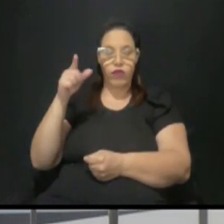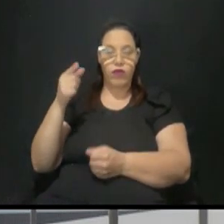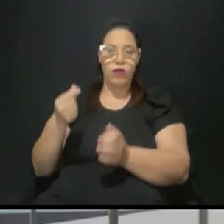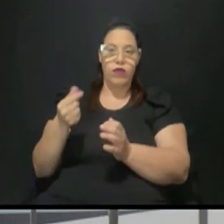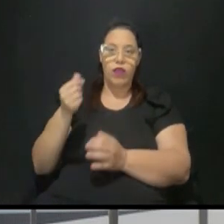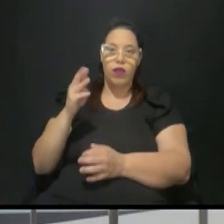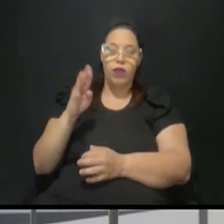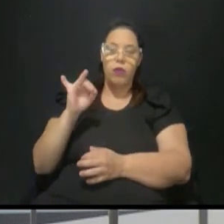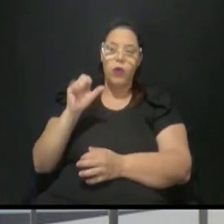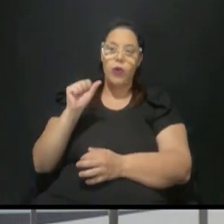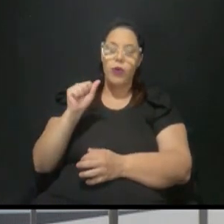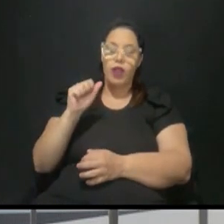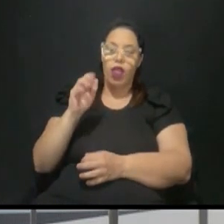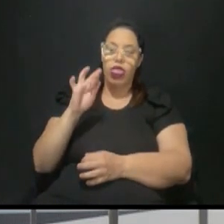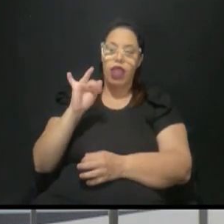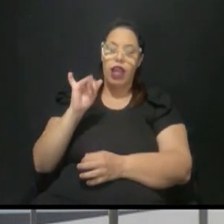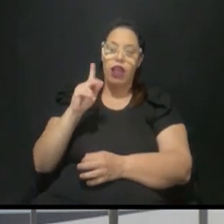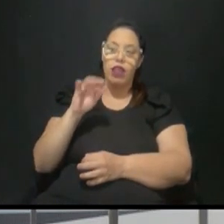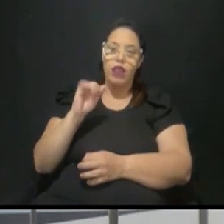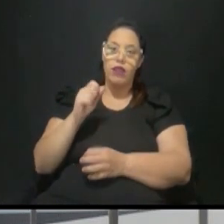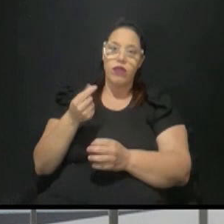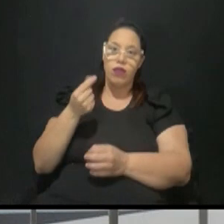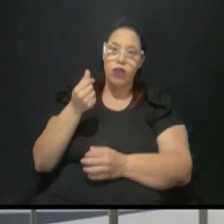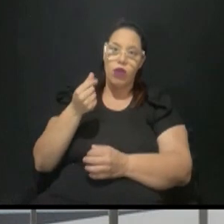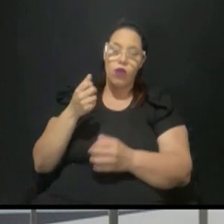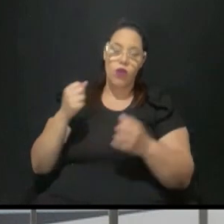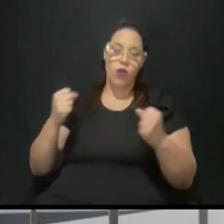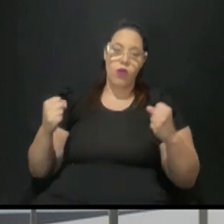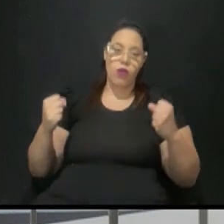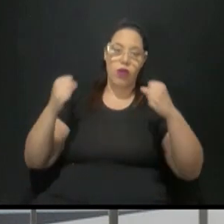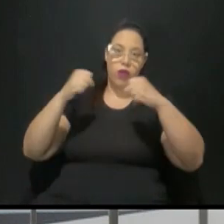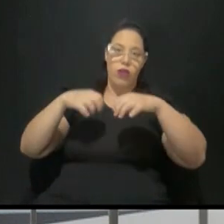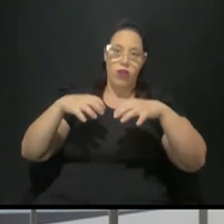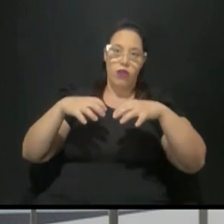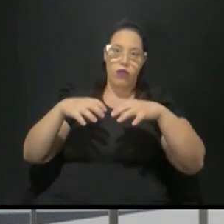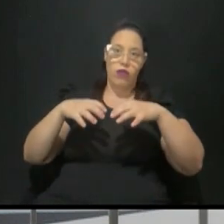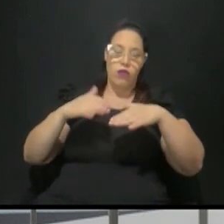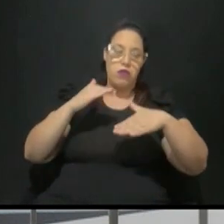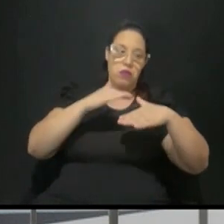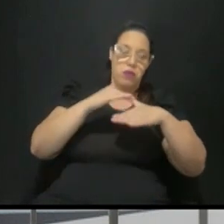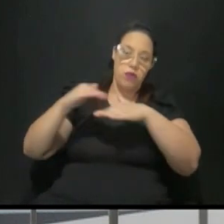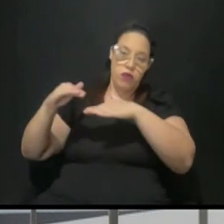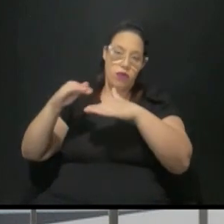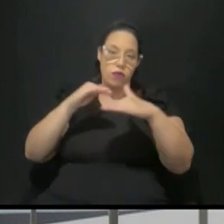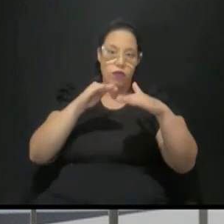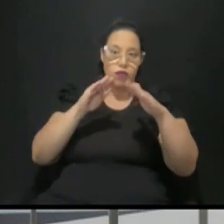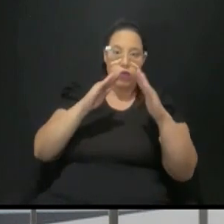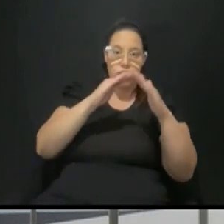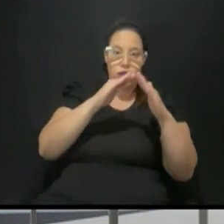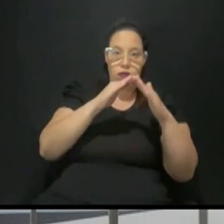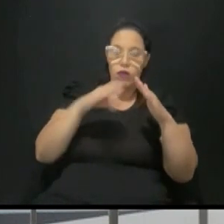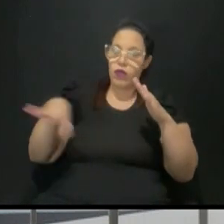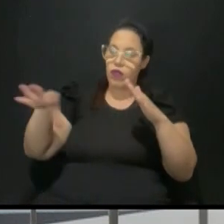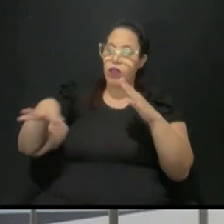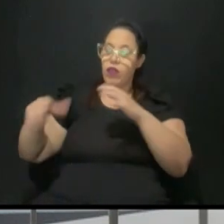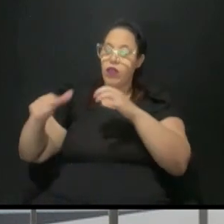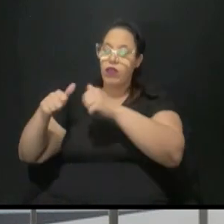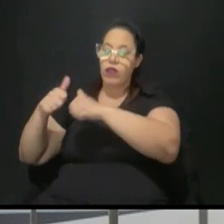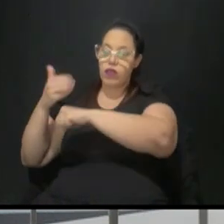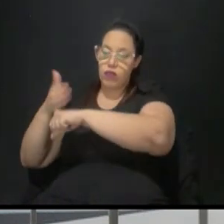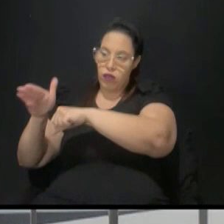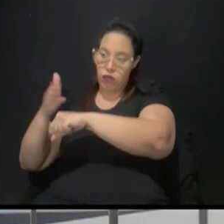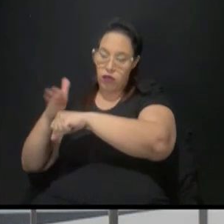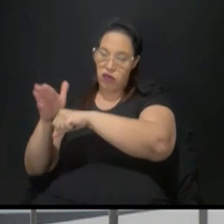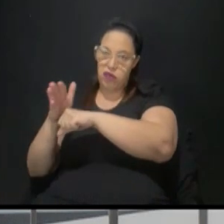que ajuda na compra de equipamentos, no deslocamento da sua casa até o centro de treinamento, né? Na possibilidade de